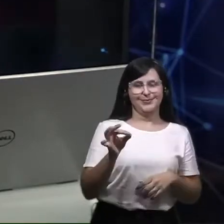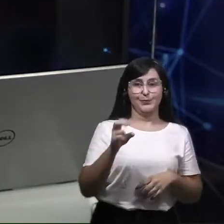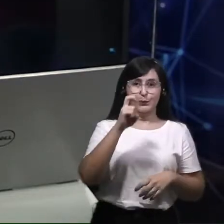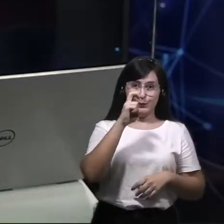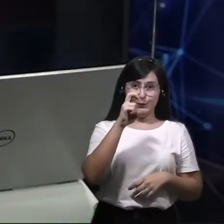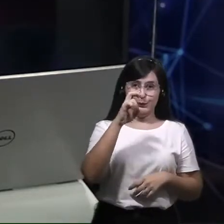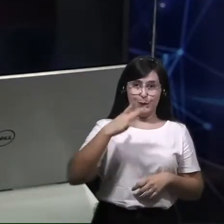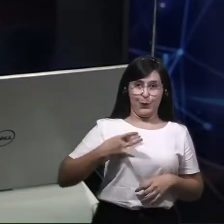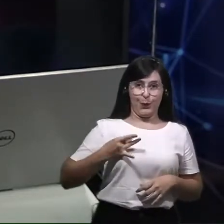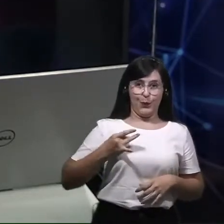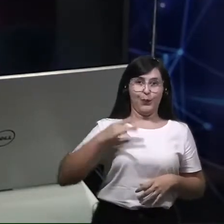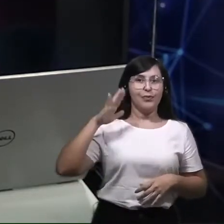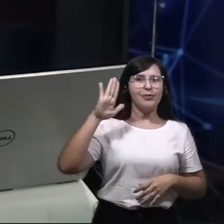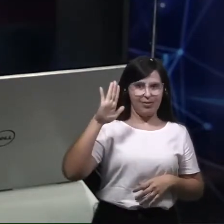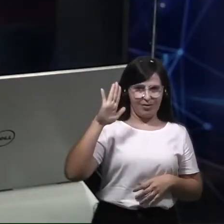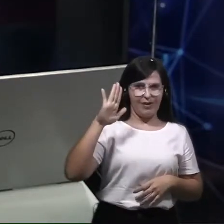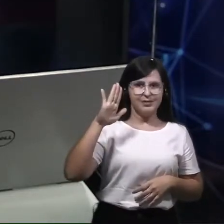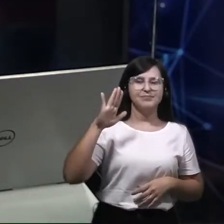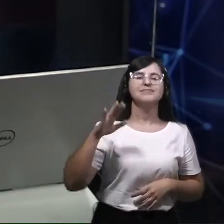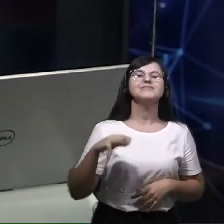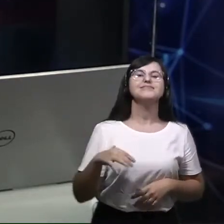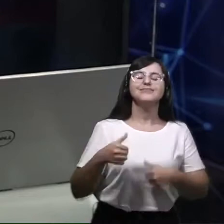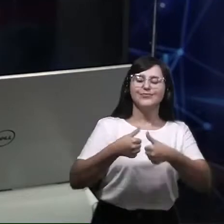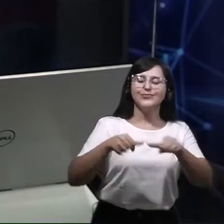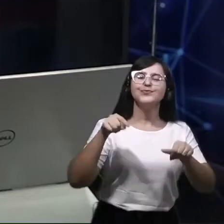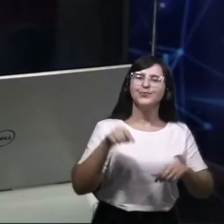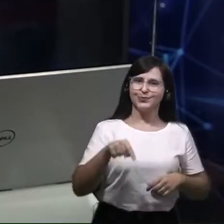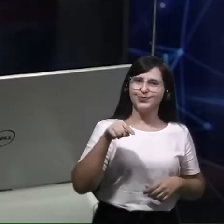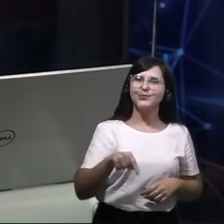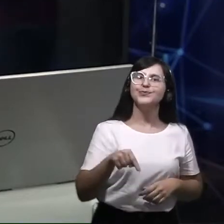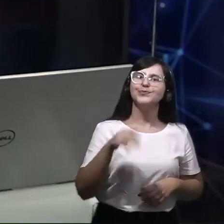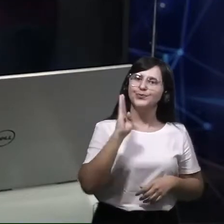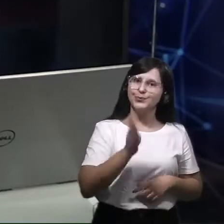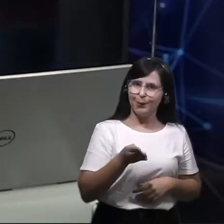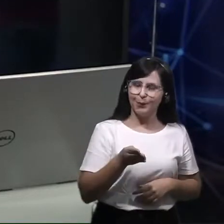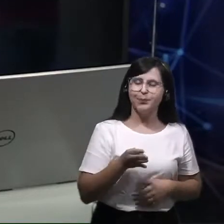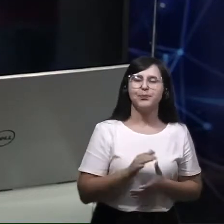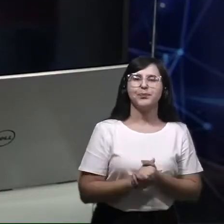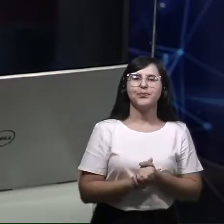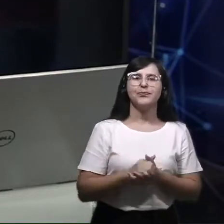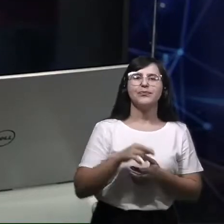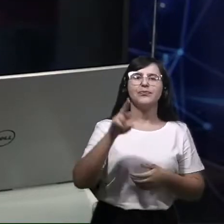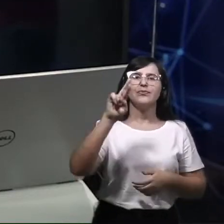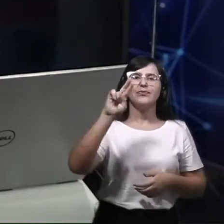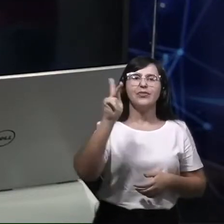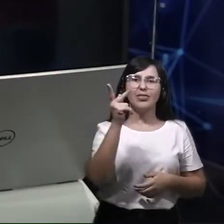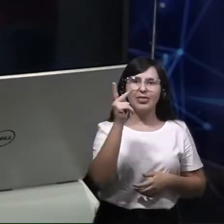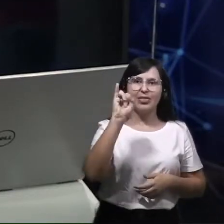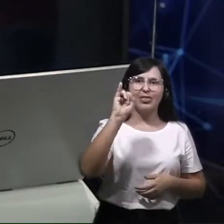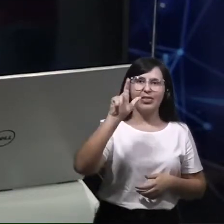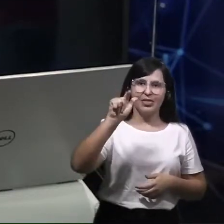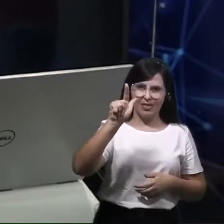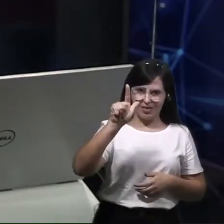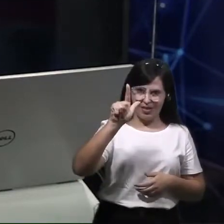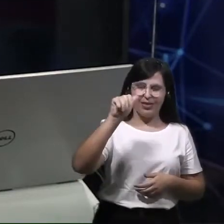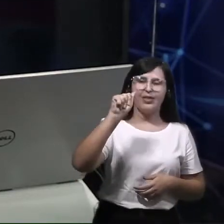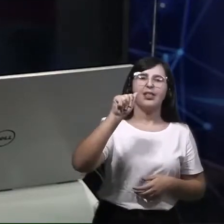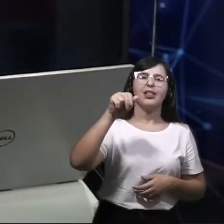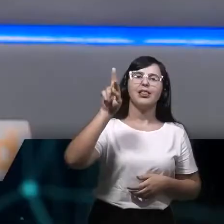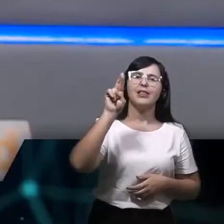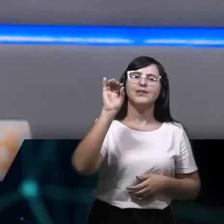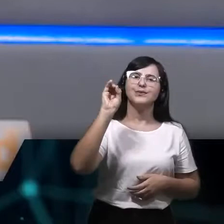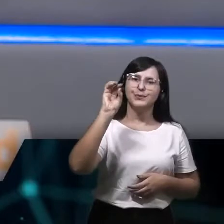5 candidatos, eles confirmaram a presença e estão aqui nos estúdios, certo? São eles: Hilário Paulo, do PSD,